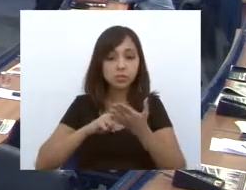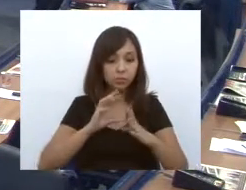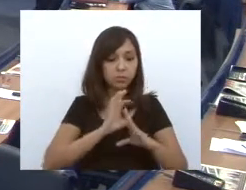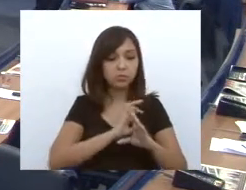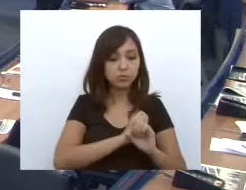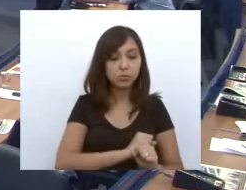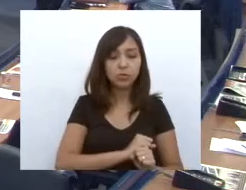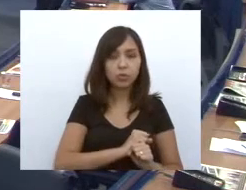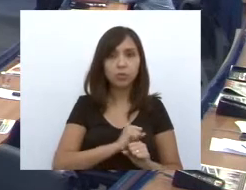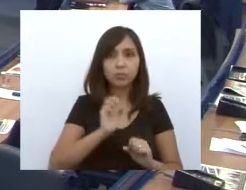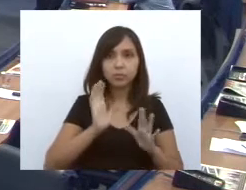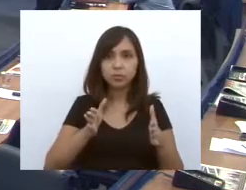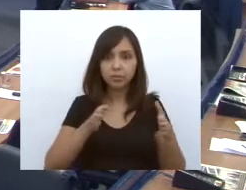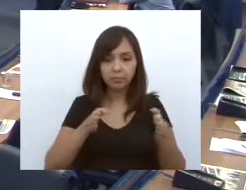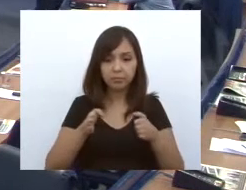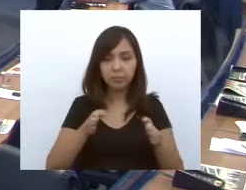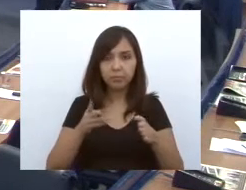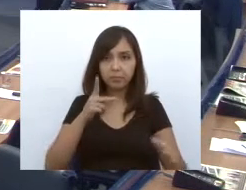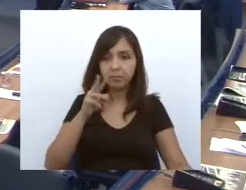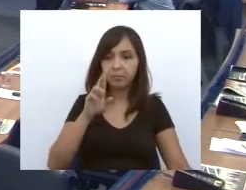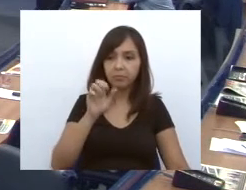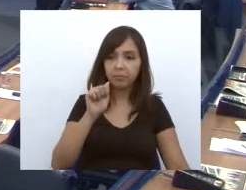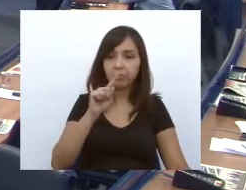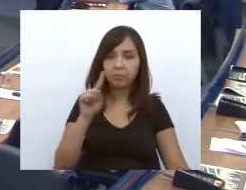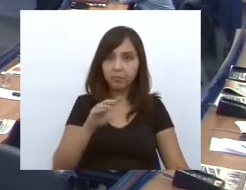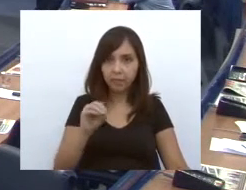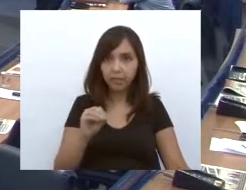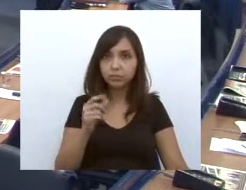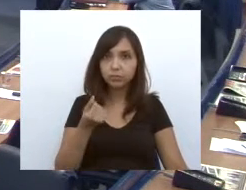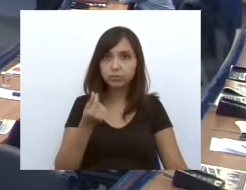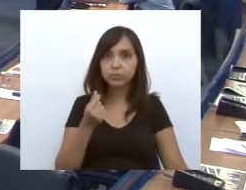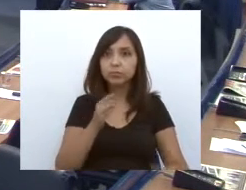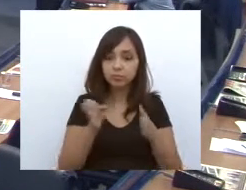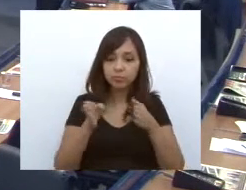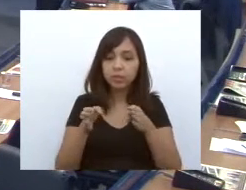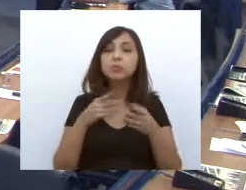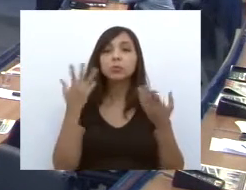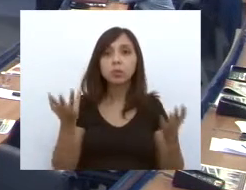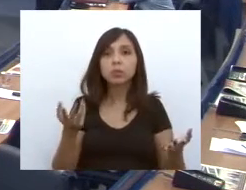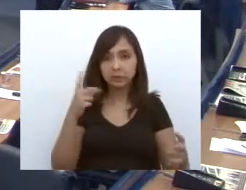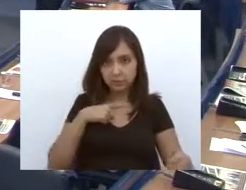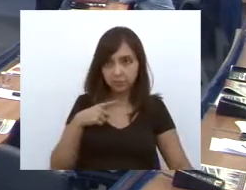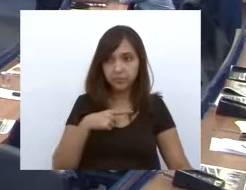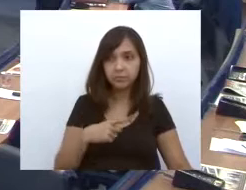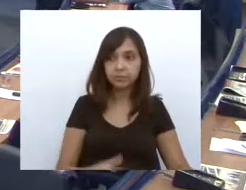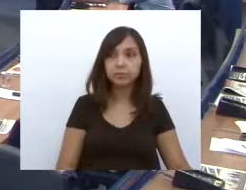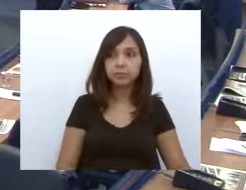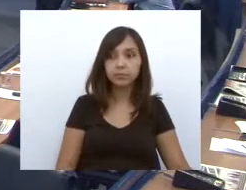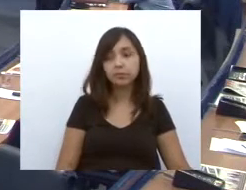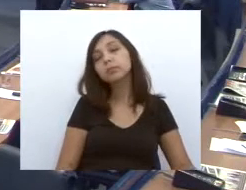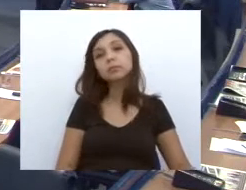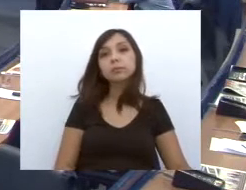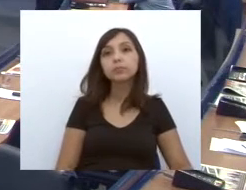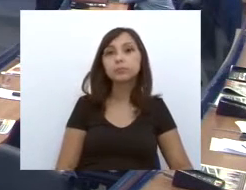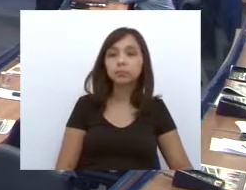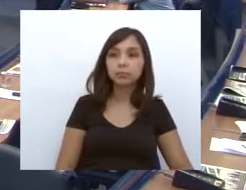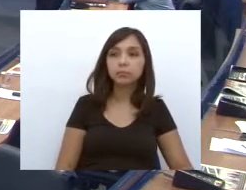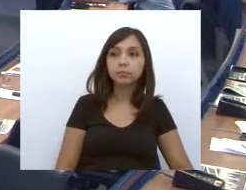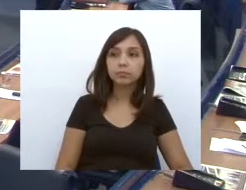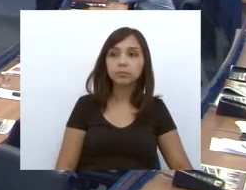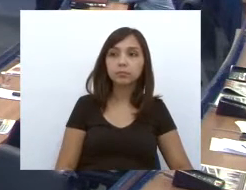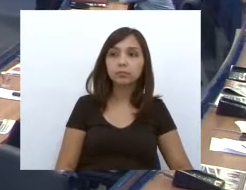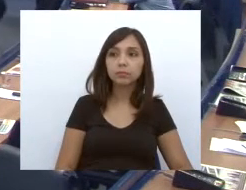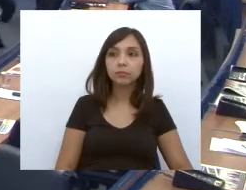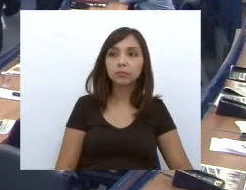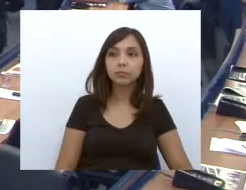orçamento nesta casa. Tem prazo, regimentalmente? Sim, vereador. Sim, vereador. Posso complementar minha questão